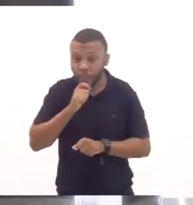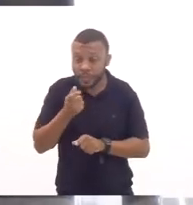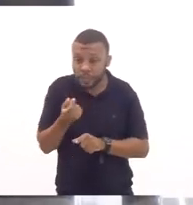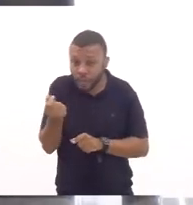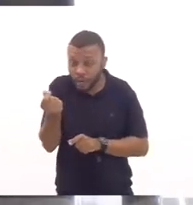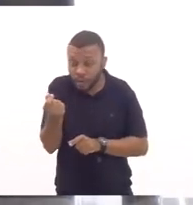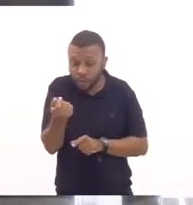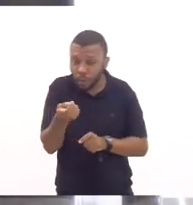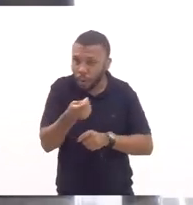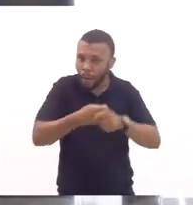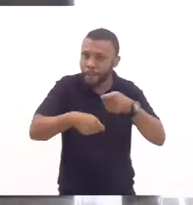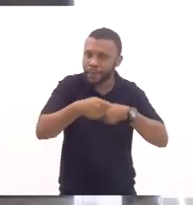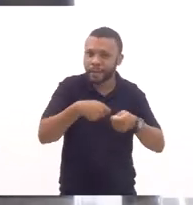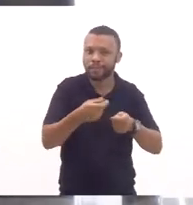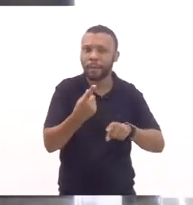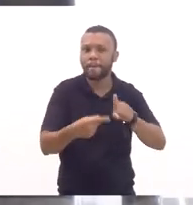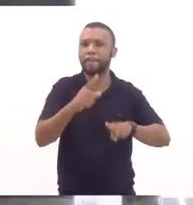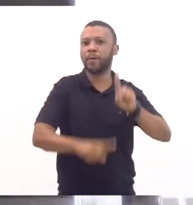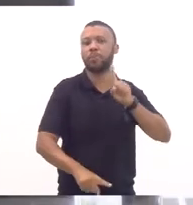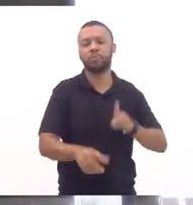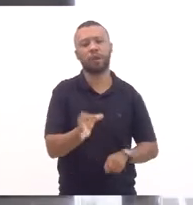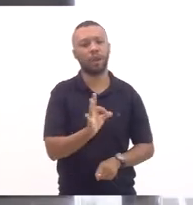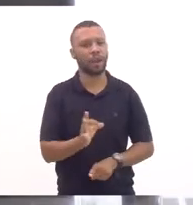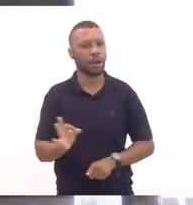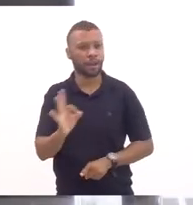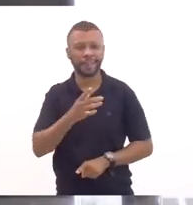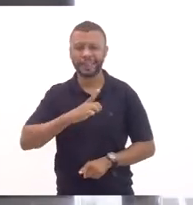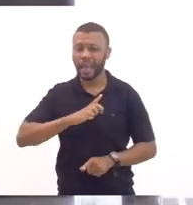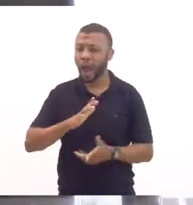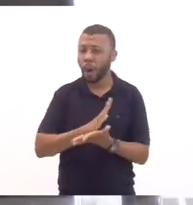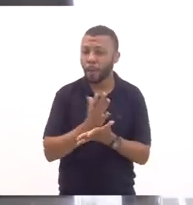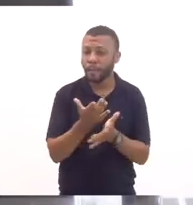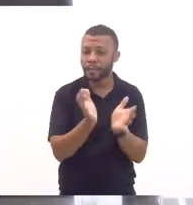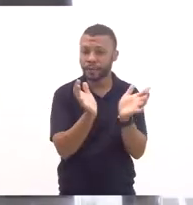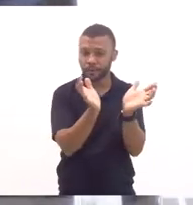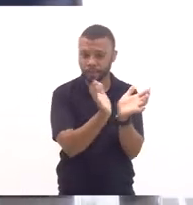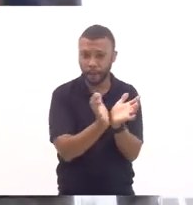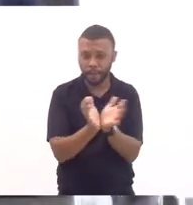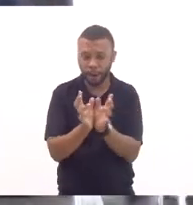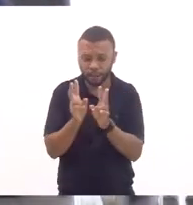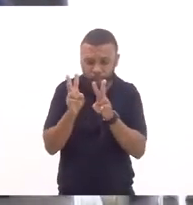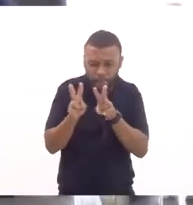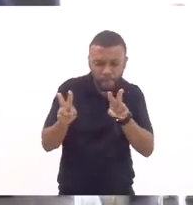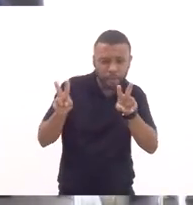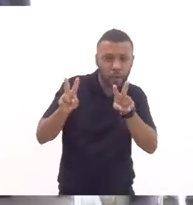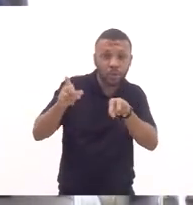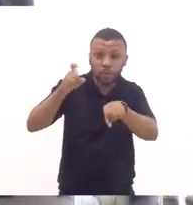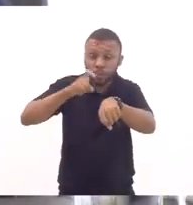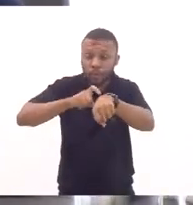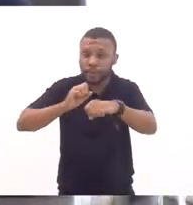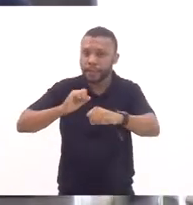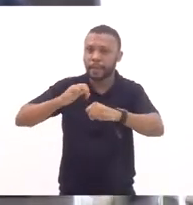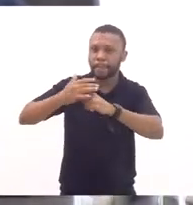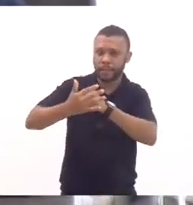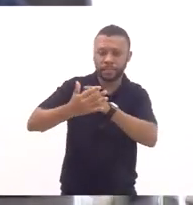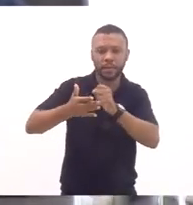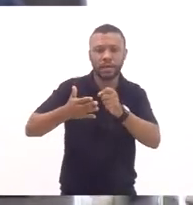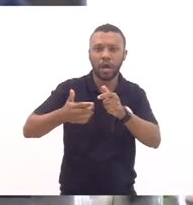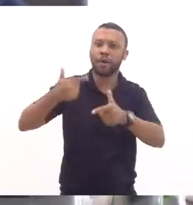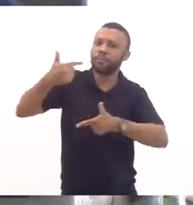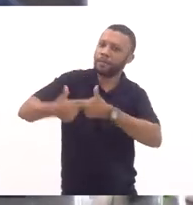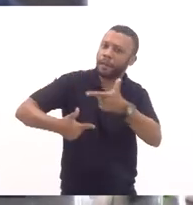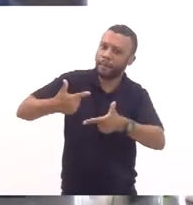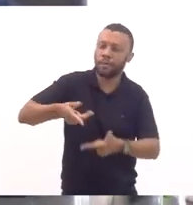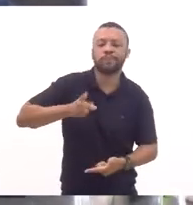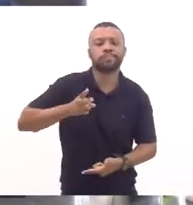vai adiante. E tem umas categorias aqui que, durante esse movimento da pandemia, não parou de trabalhar. Foi